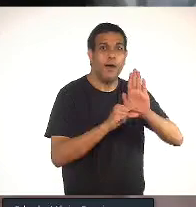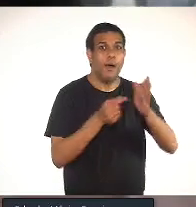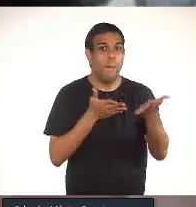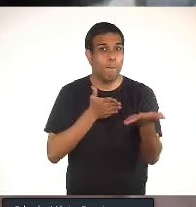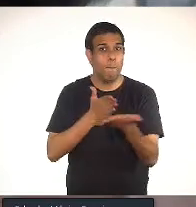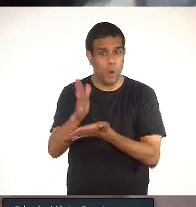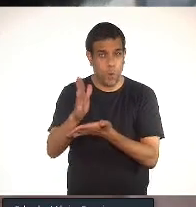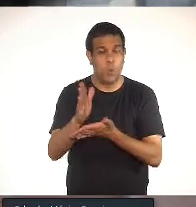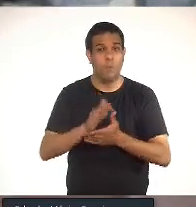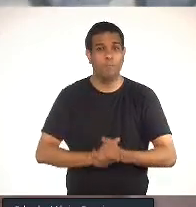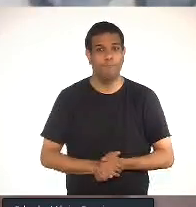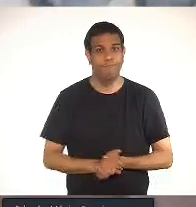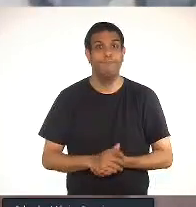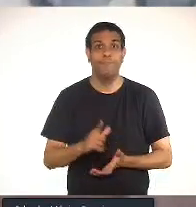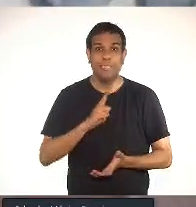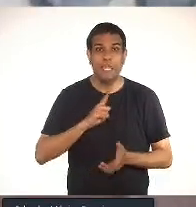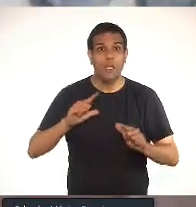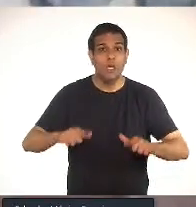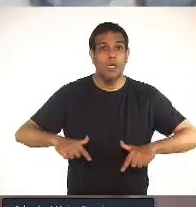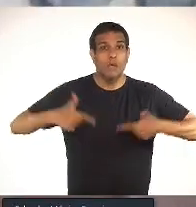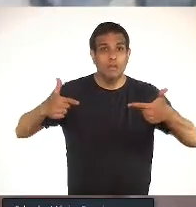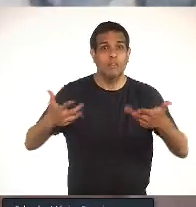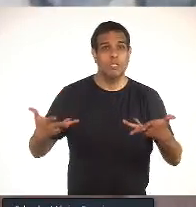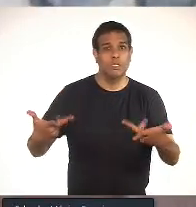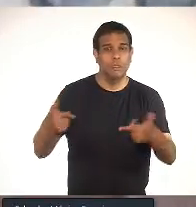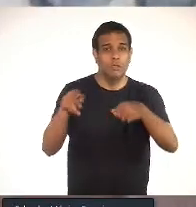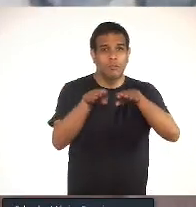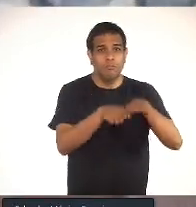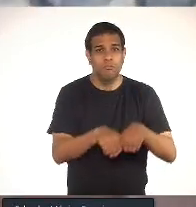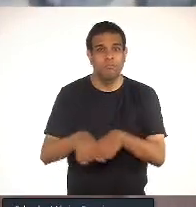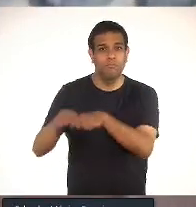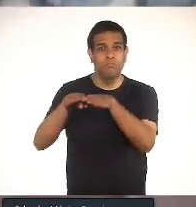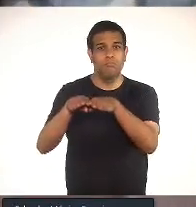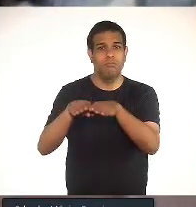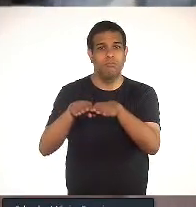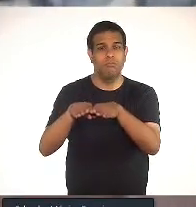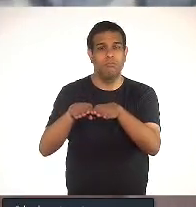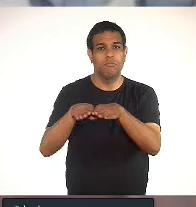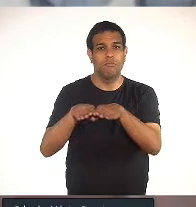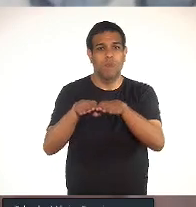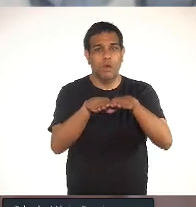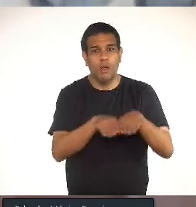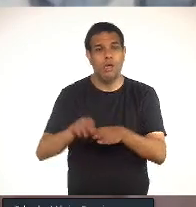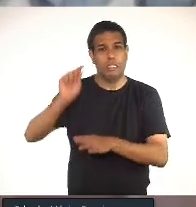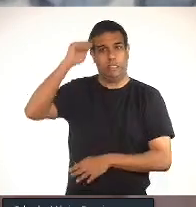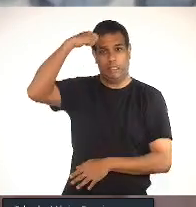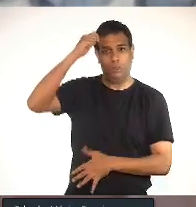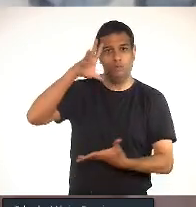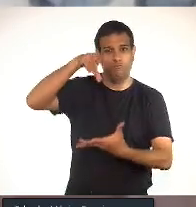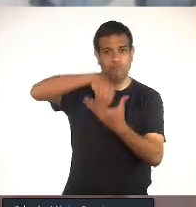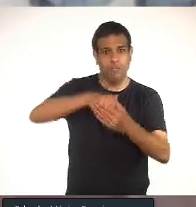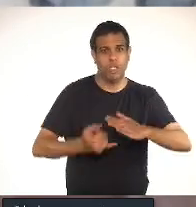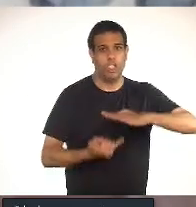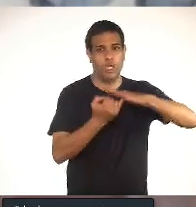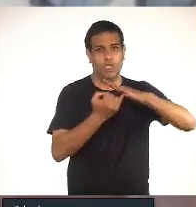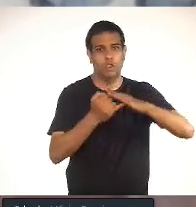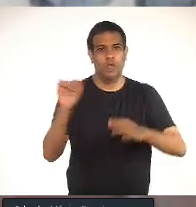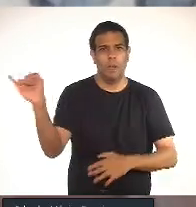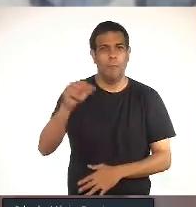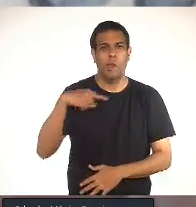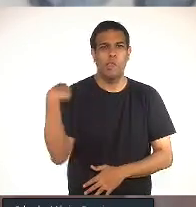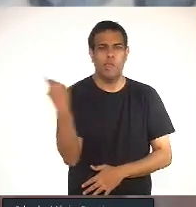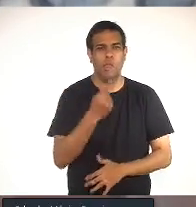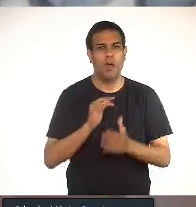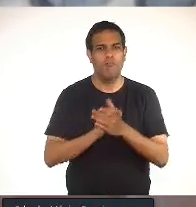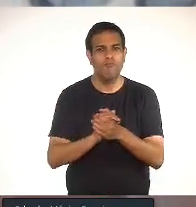aprova medidas para garantir a equidade racial na instituição. Então, é importante celebrar.